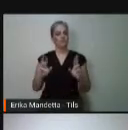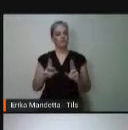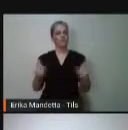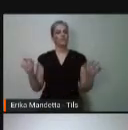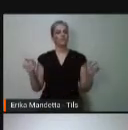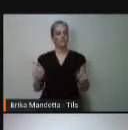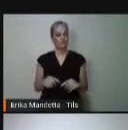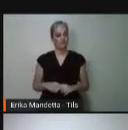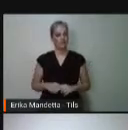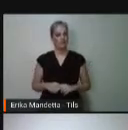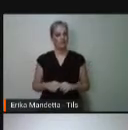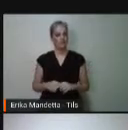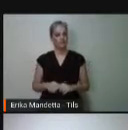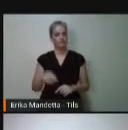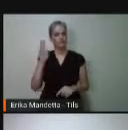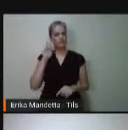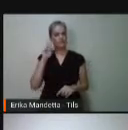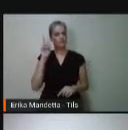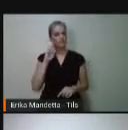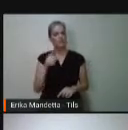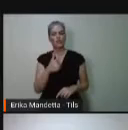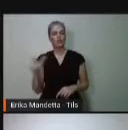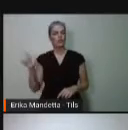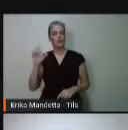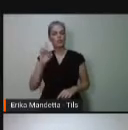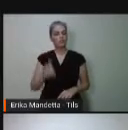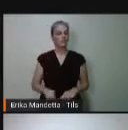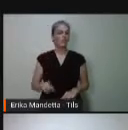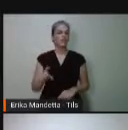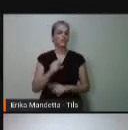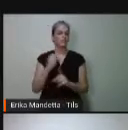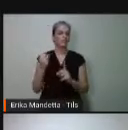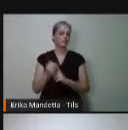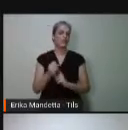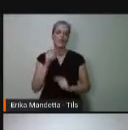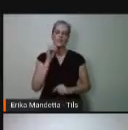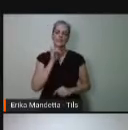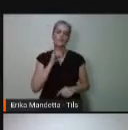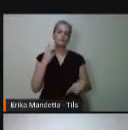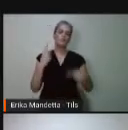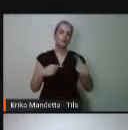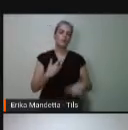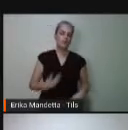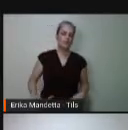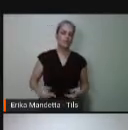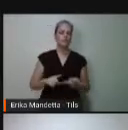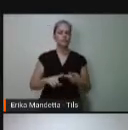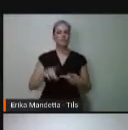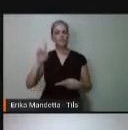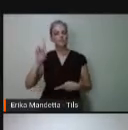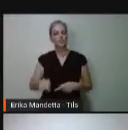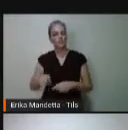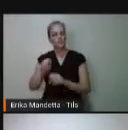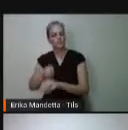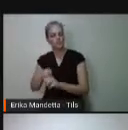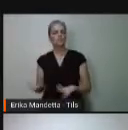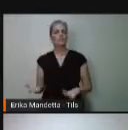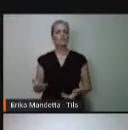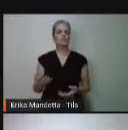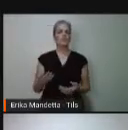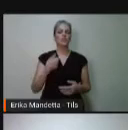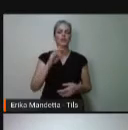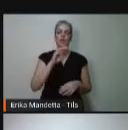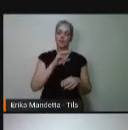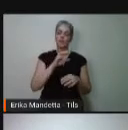com outros direitos sociais, com políticas públicas, né? Como, por exemplo, o direito à educação, a educação